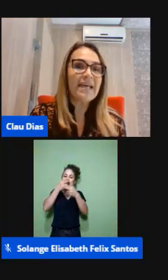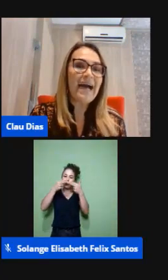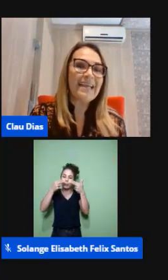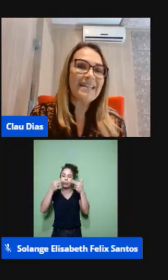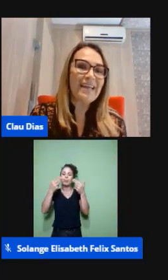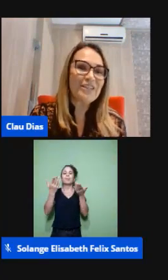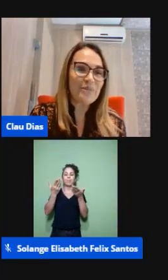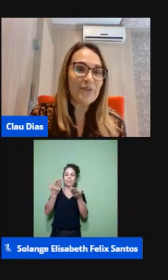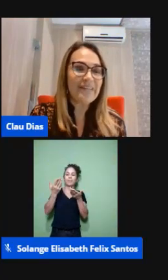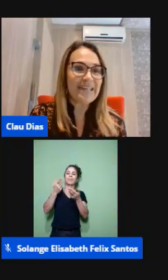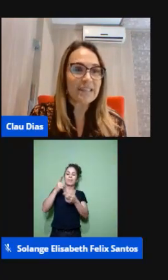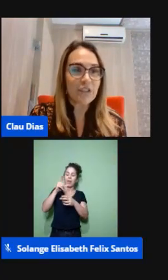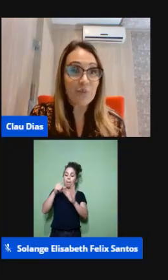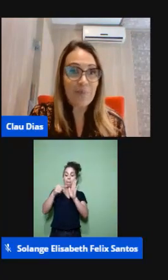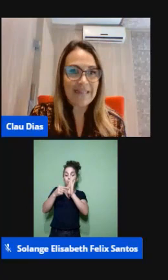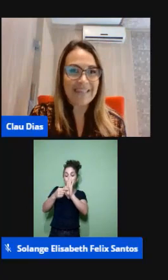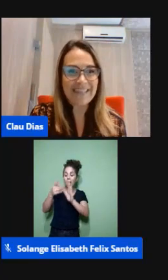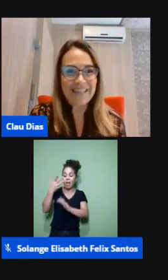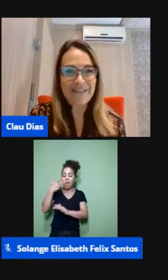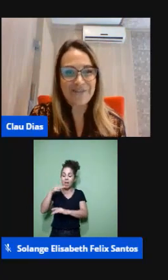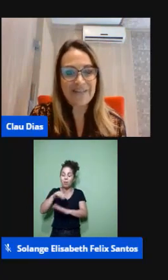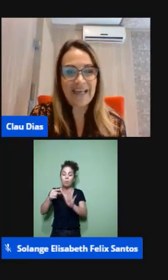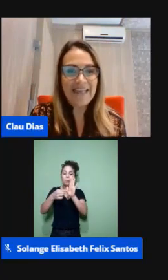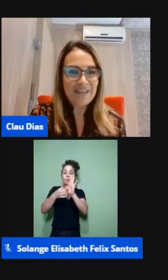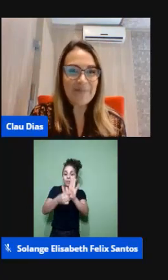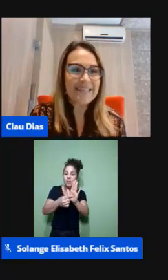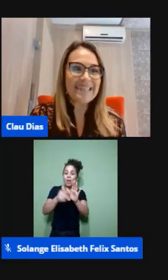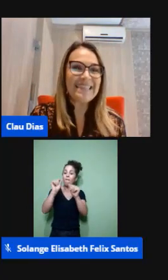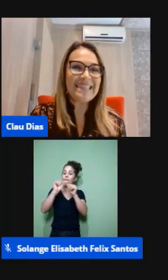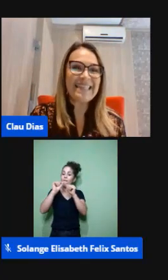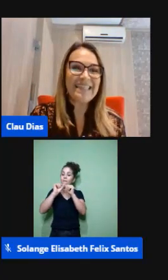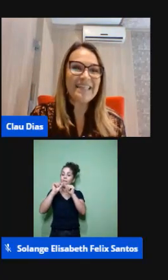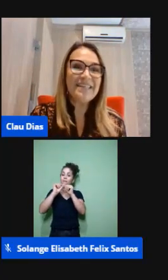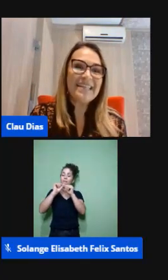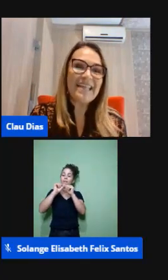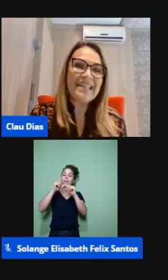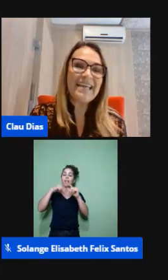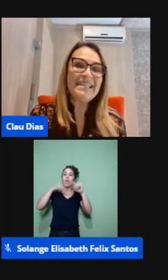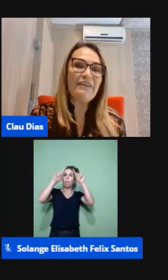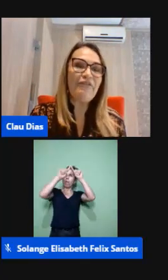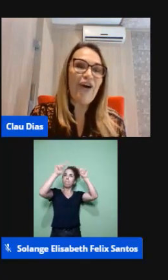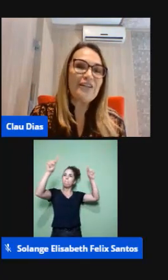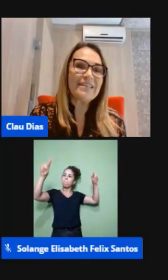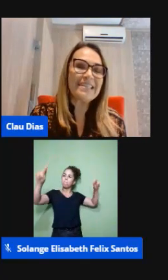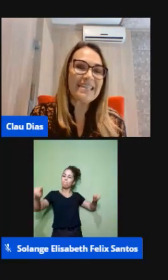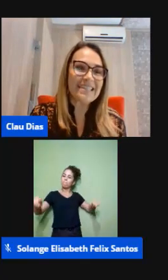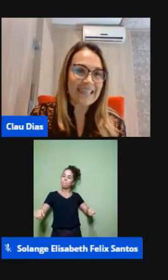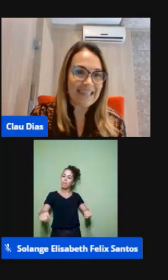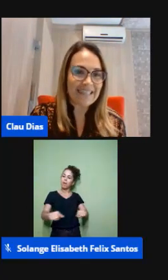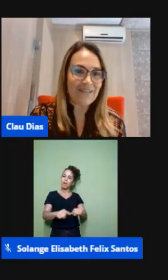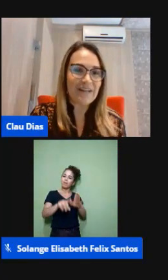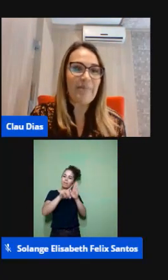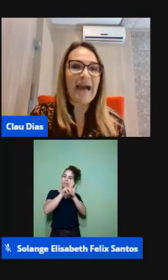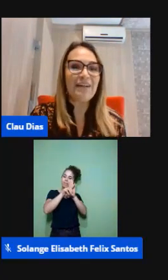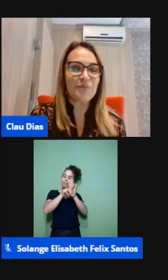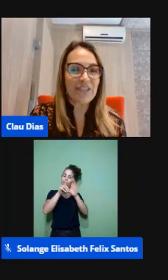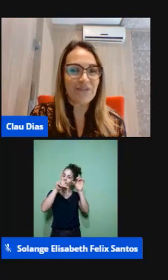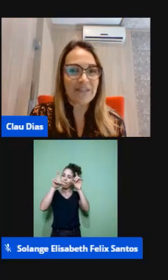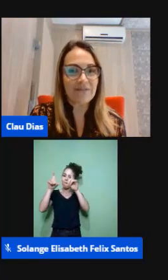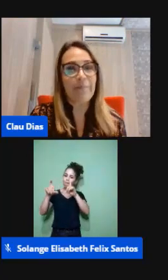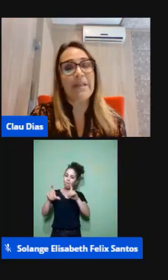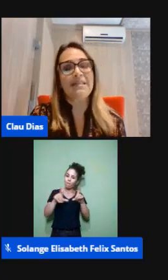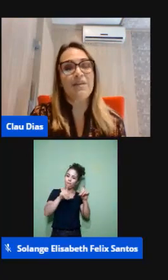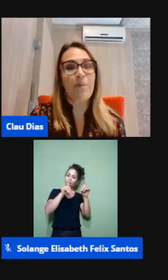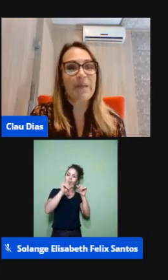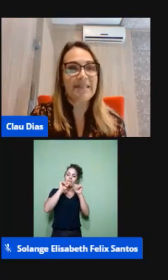feitos. Aqui tem, eu achei muito interessante, um banner científico, né? Não precisa de escrita, né? Tem ali a foto das crianças realizando trabalhos, os